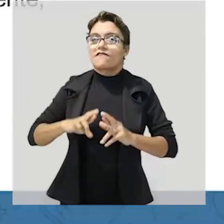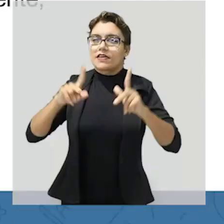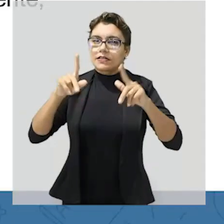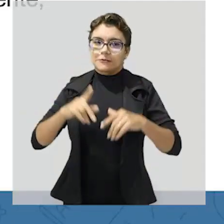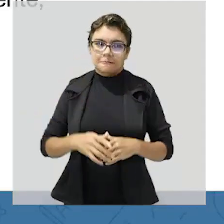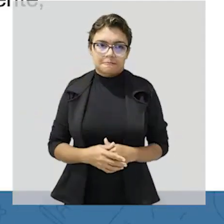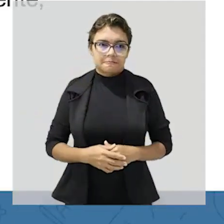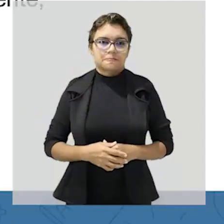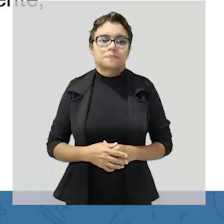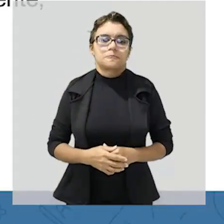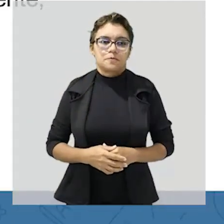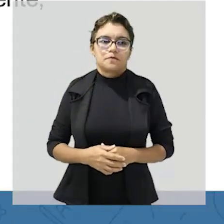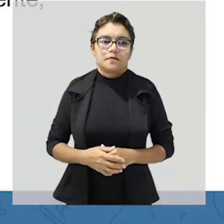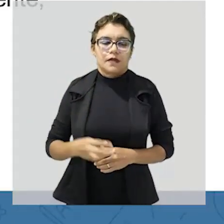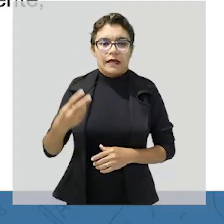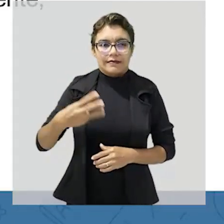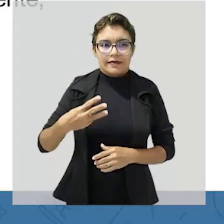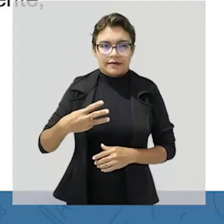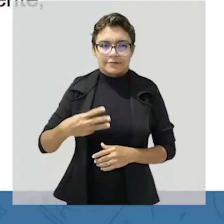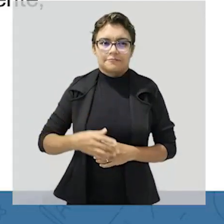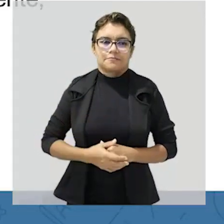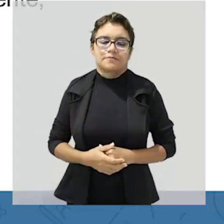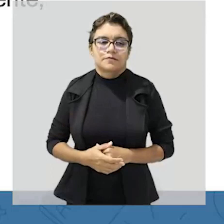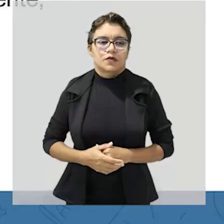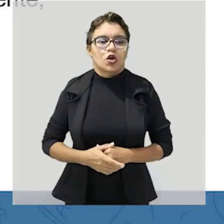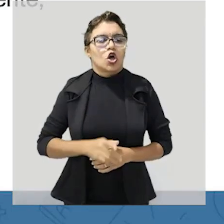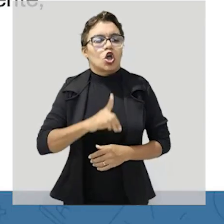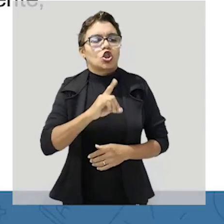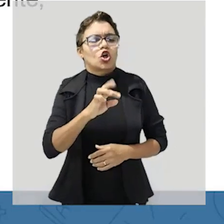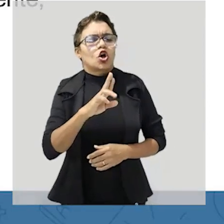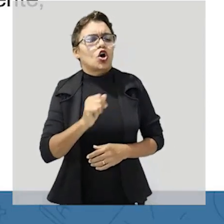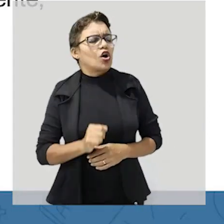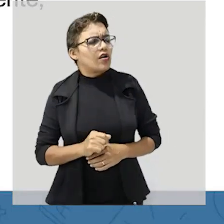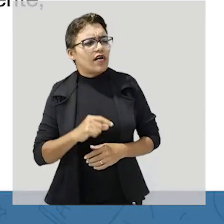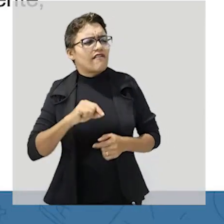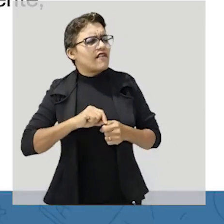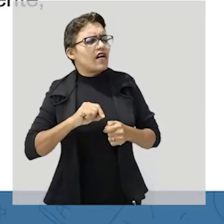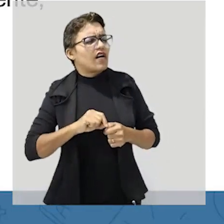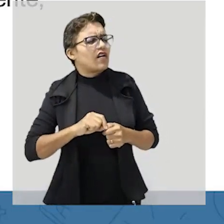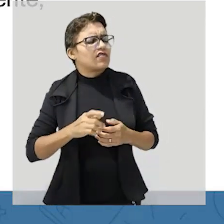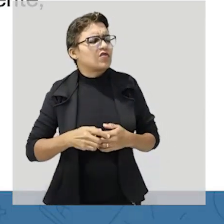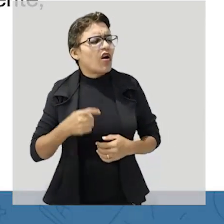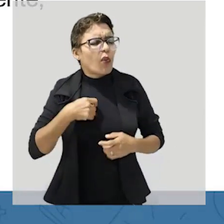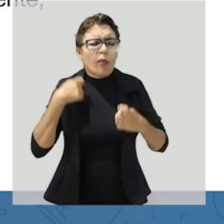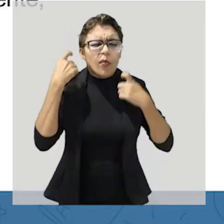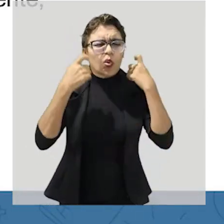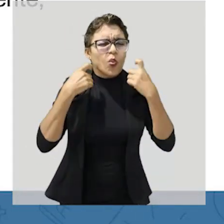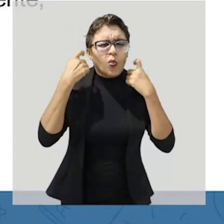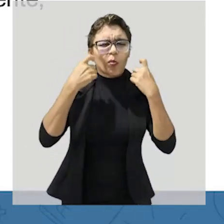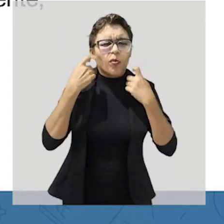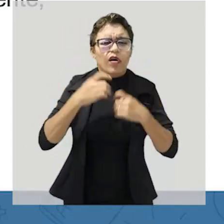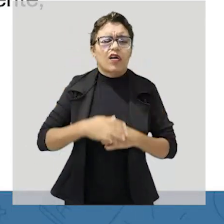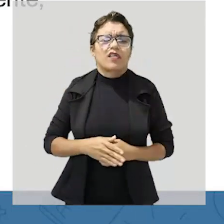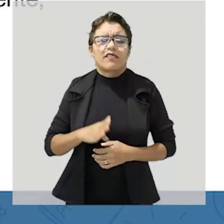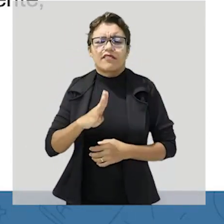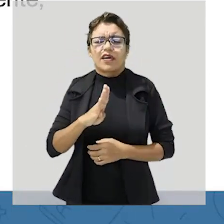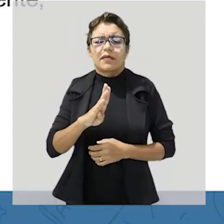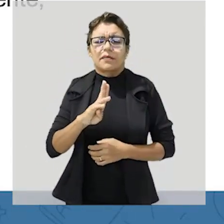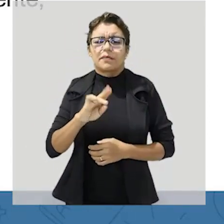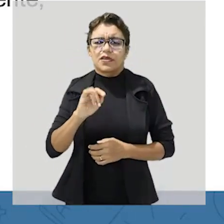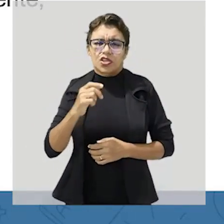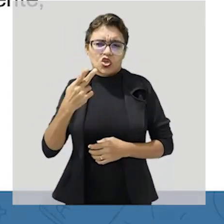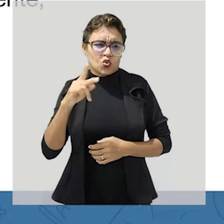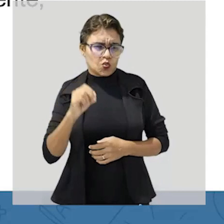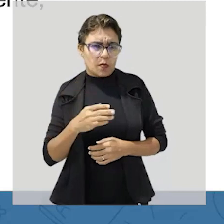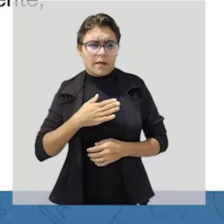uma dezena de vezes. Eu não consigo ver o que ela tem de tão maravilhoso assim. No caso, ele, né, o filme. É